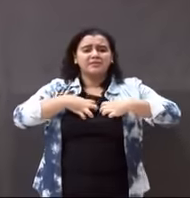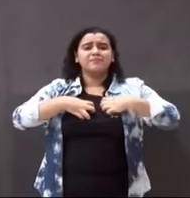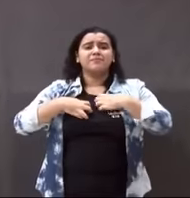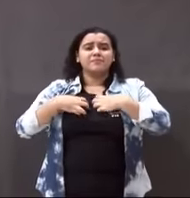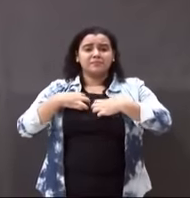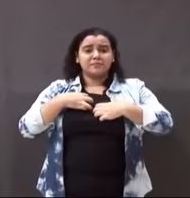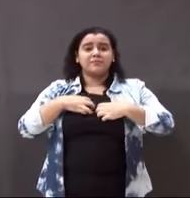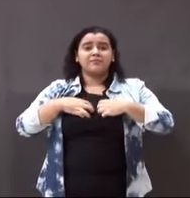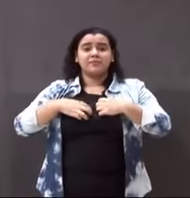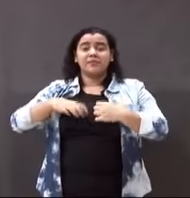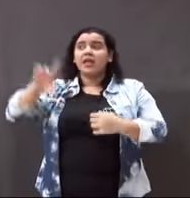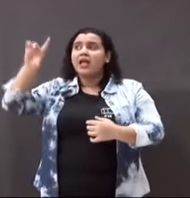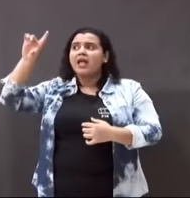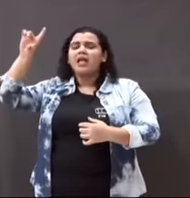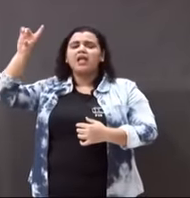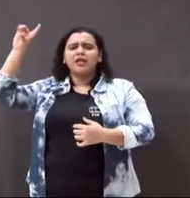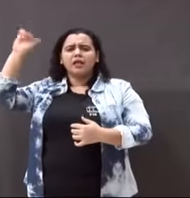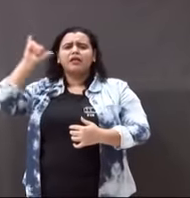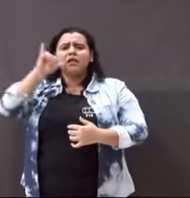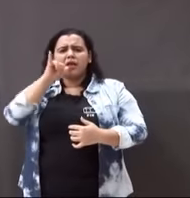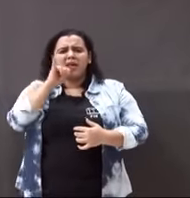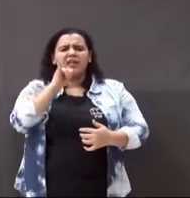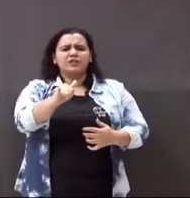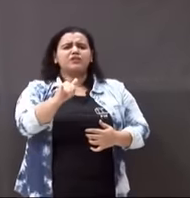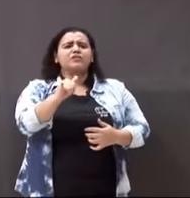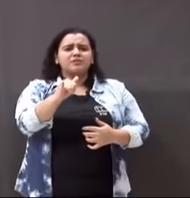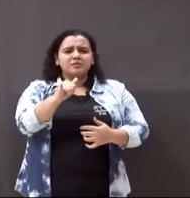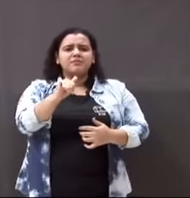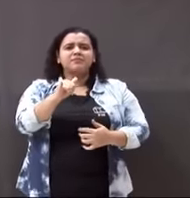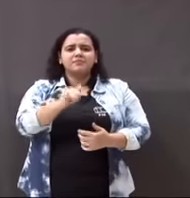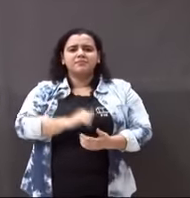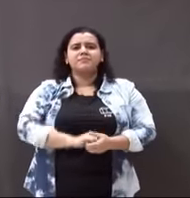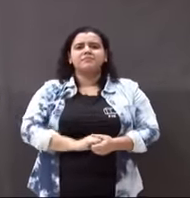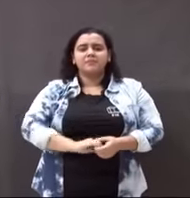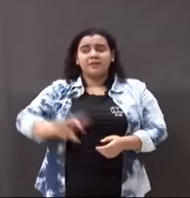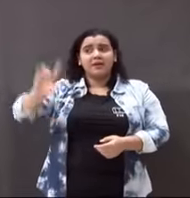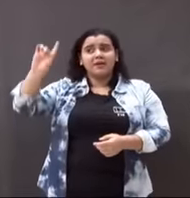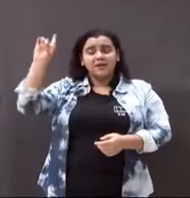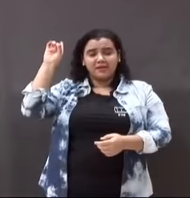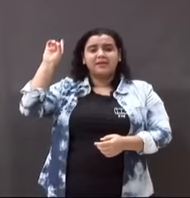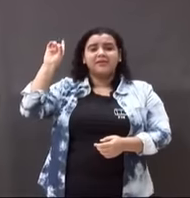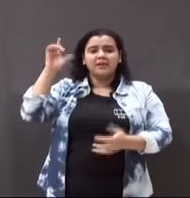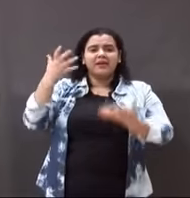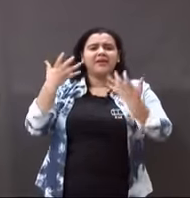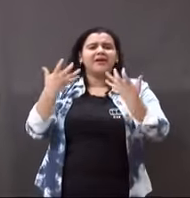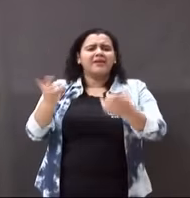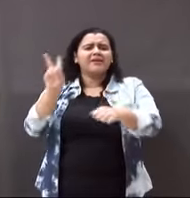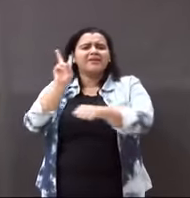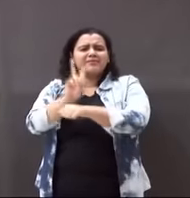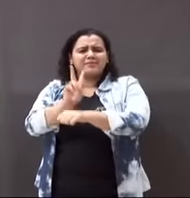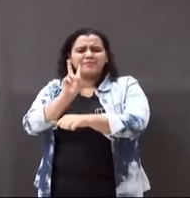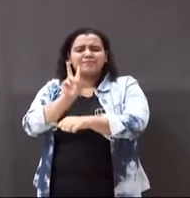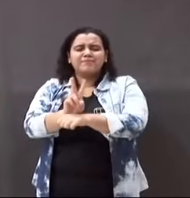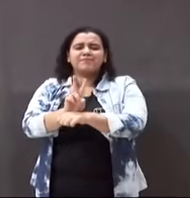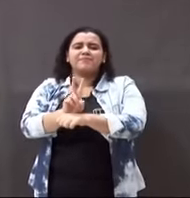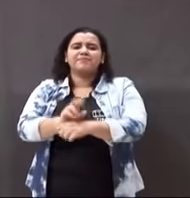e mandou te dizer que ele tá cuidando.